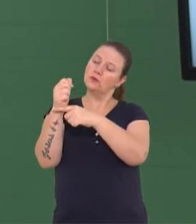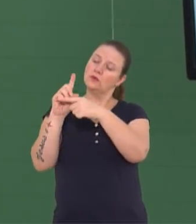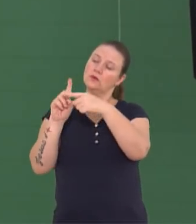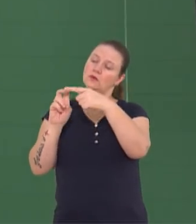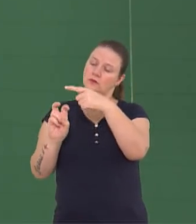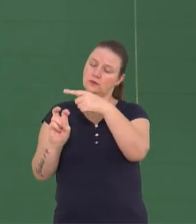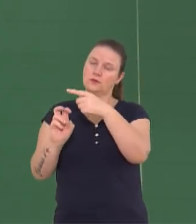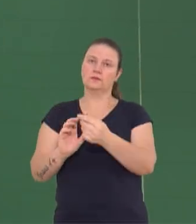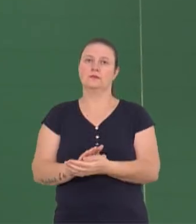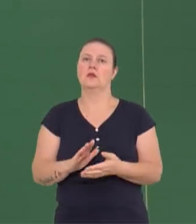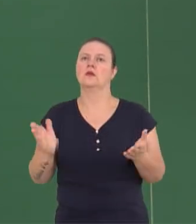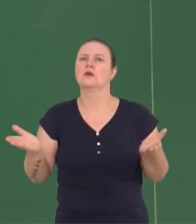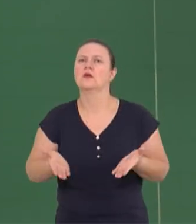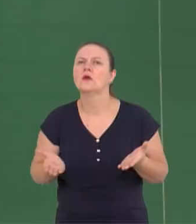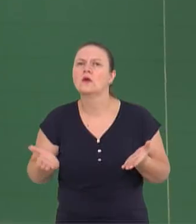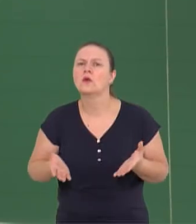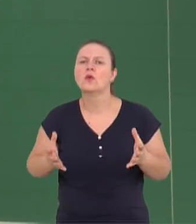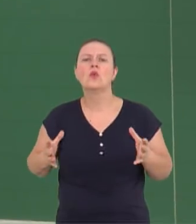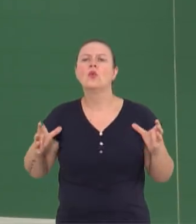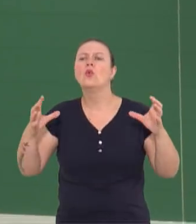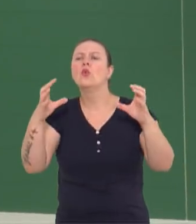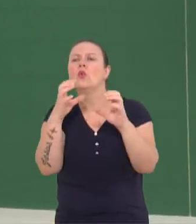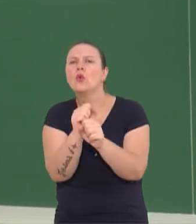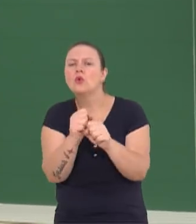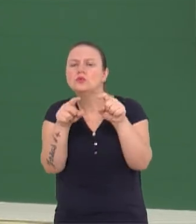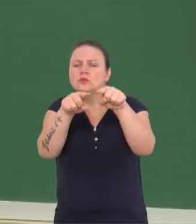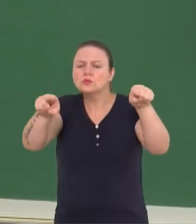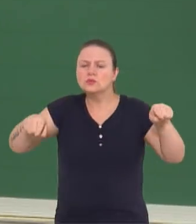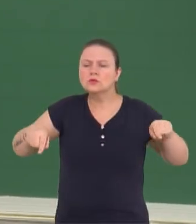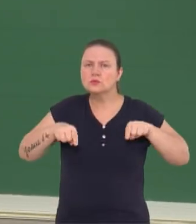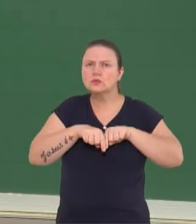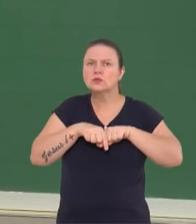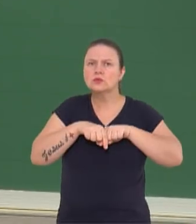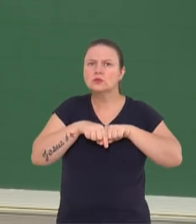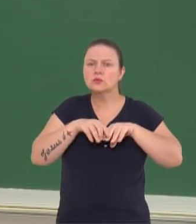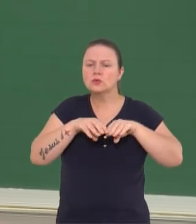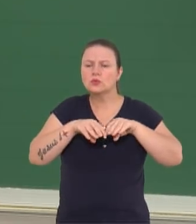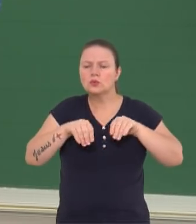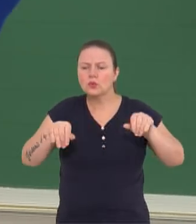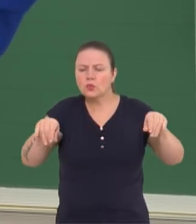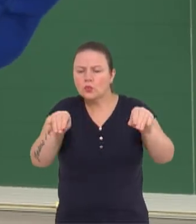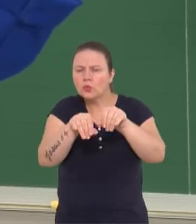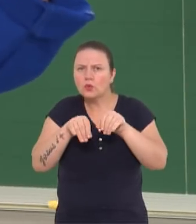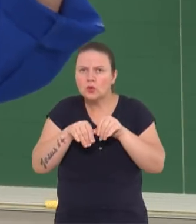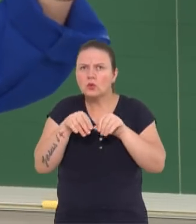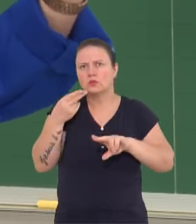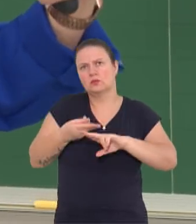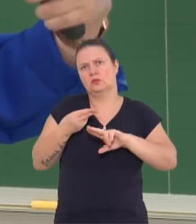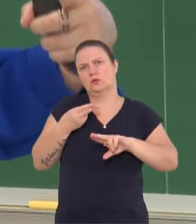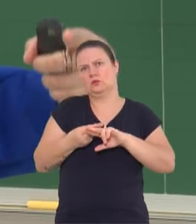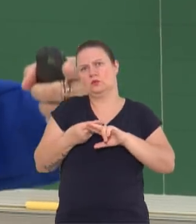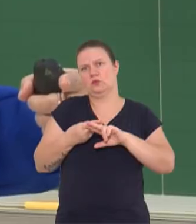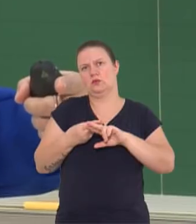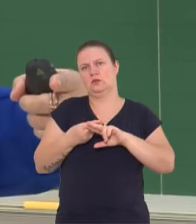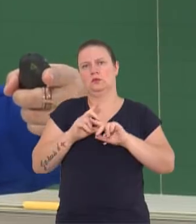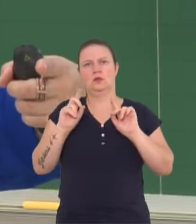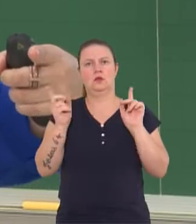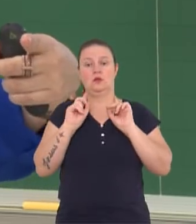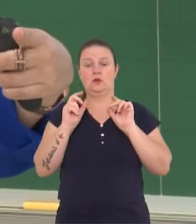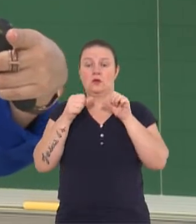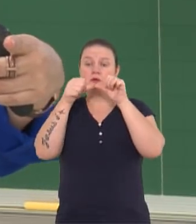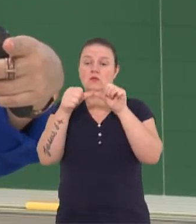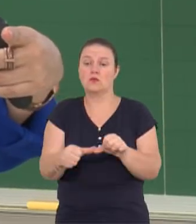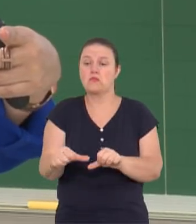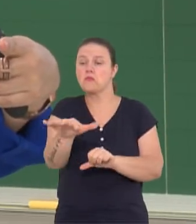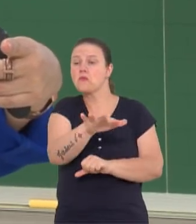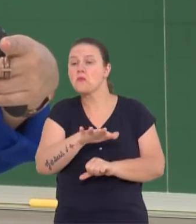saber quanto do terreno que foi plantado? Não, eu quero saber o tanto do terreno que sobrou